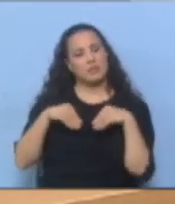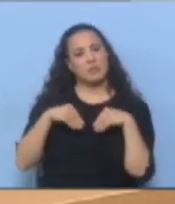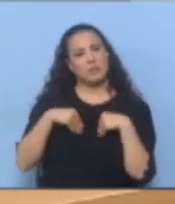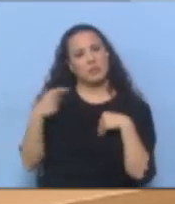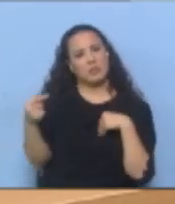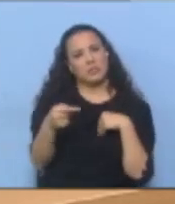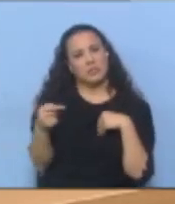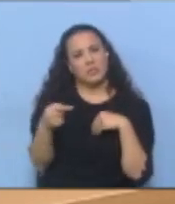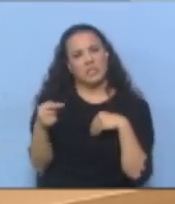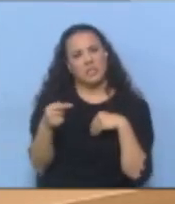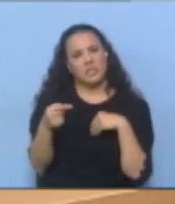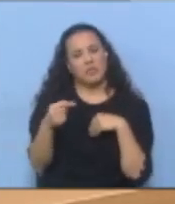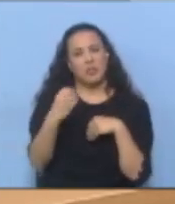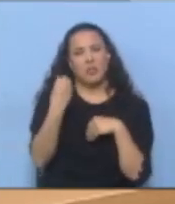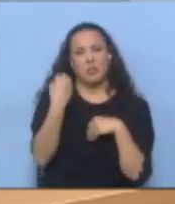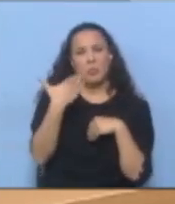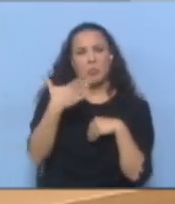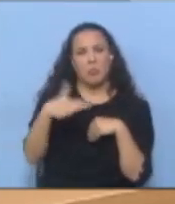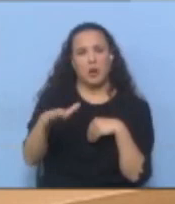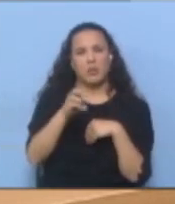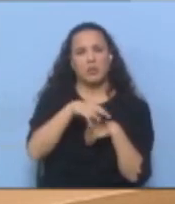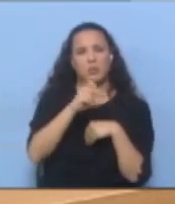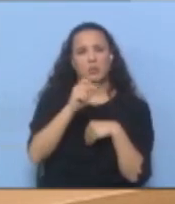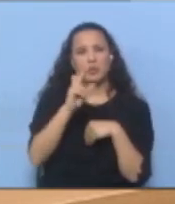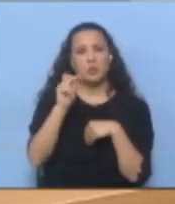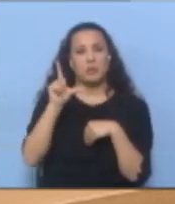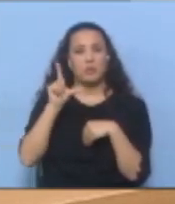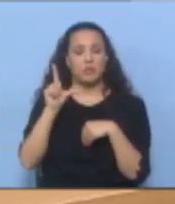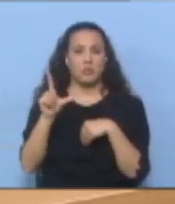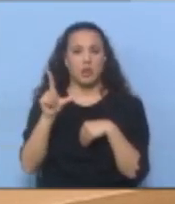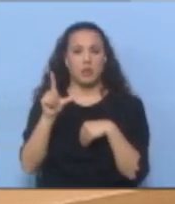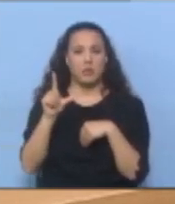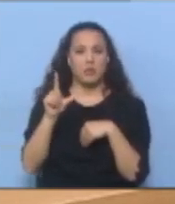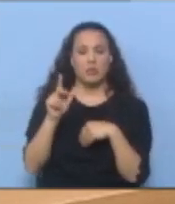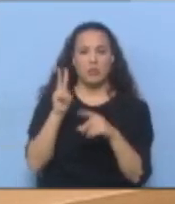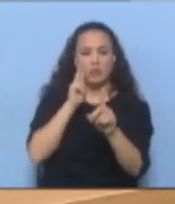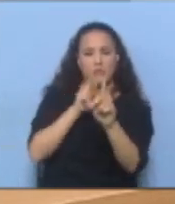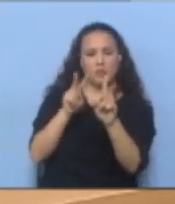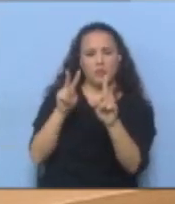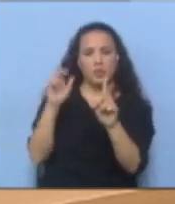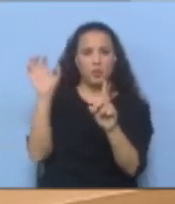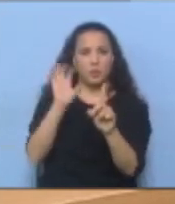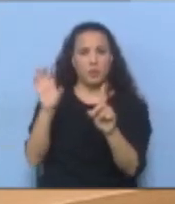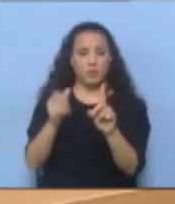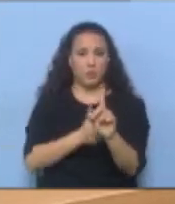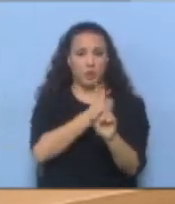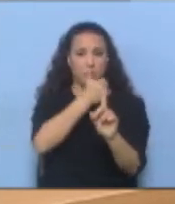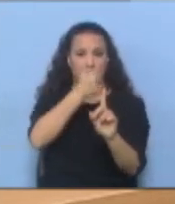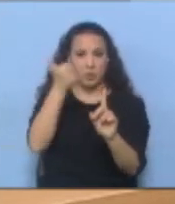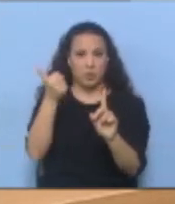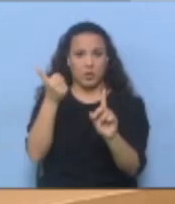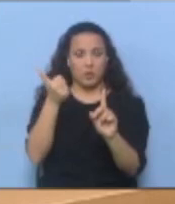forma, o mal, até do ponto de vista moral, sim, vende entre aspas melhor, que o bom e